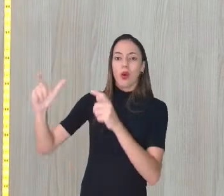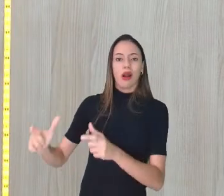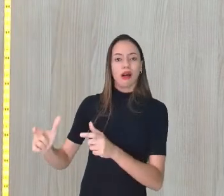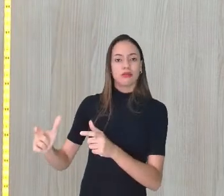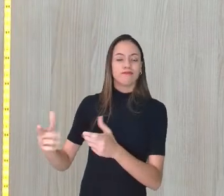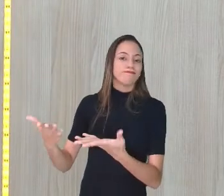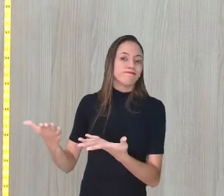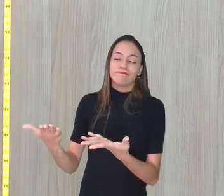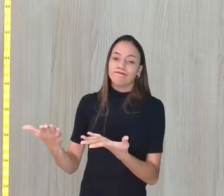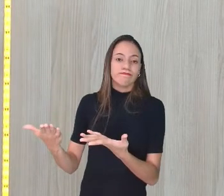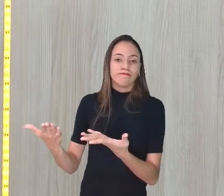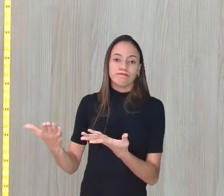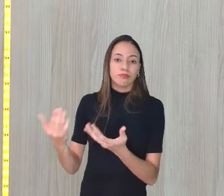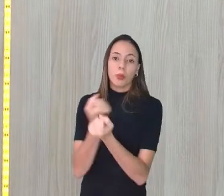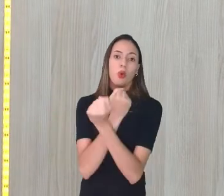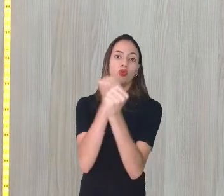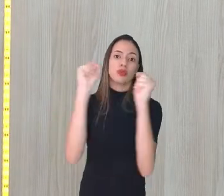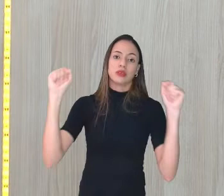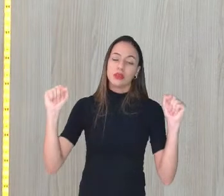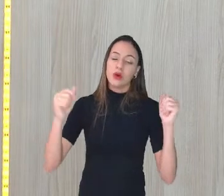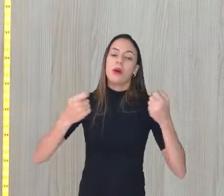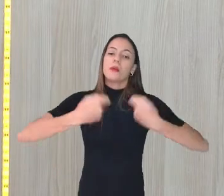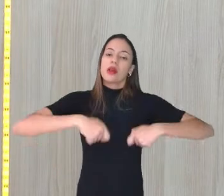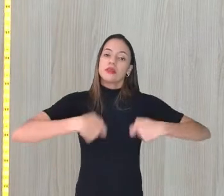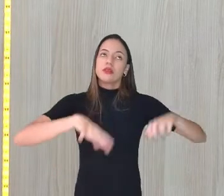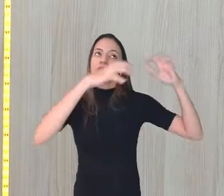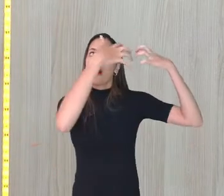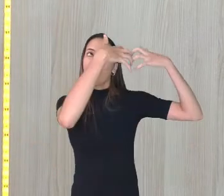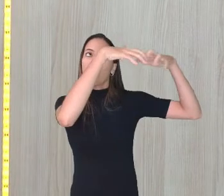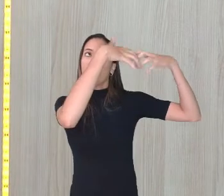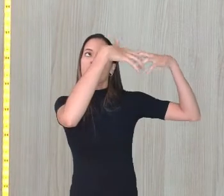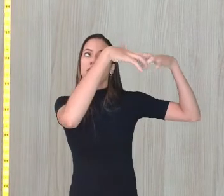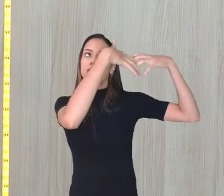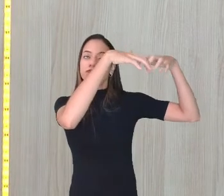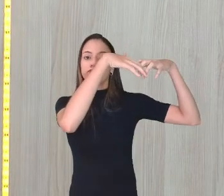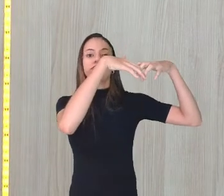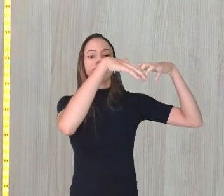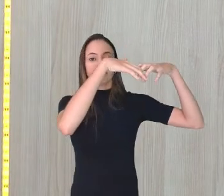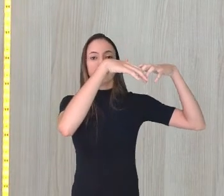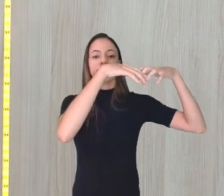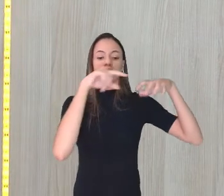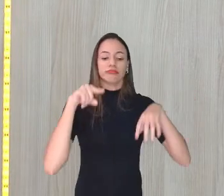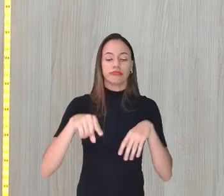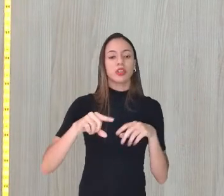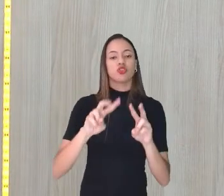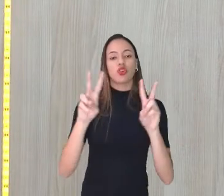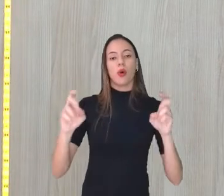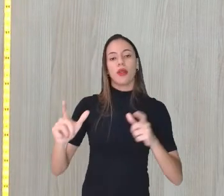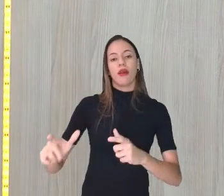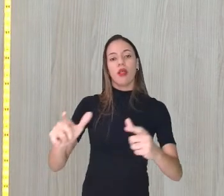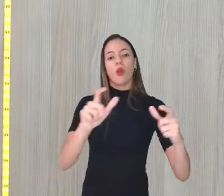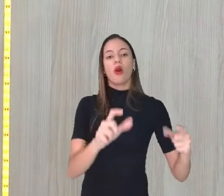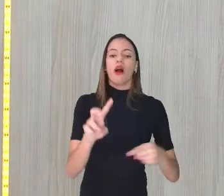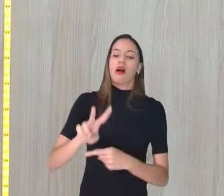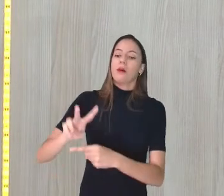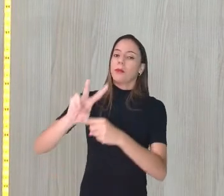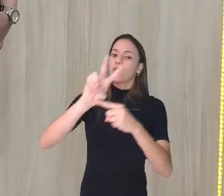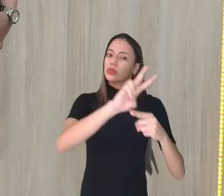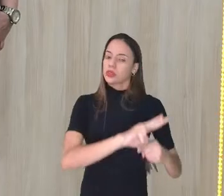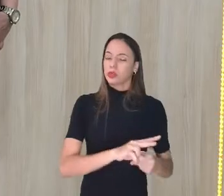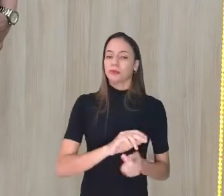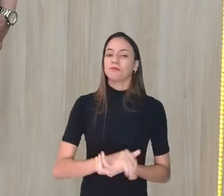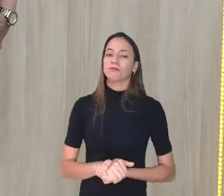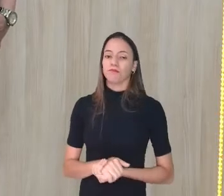gente analisar e fazer essa reflexão em relação a essas unidades de conservação.